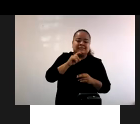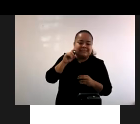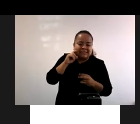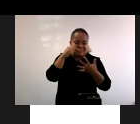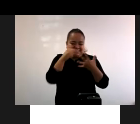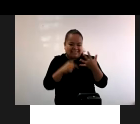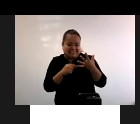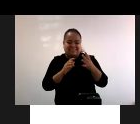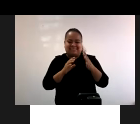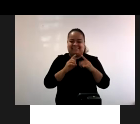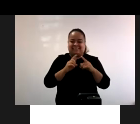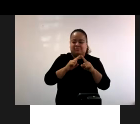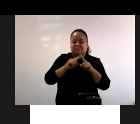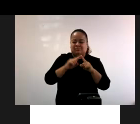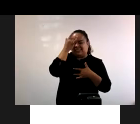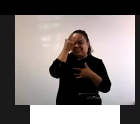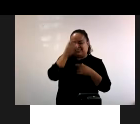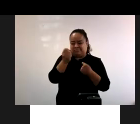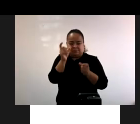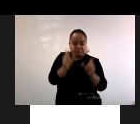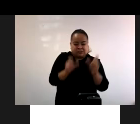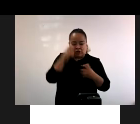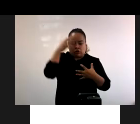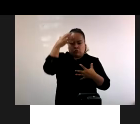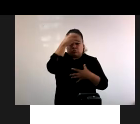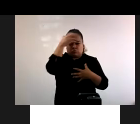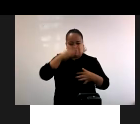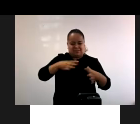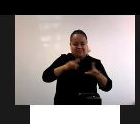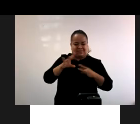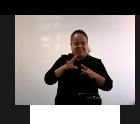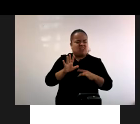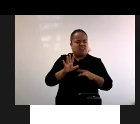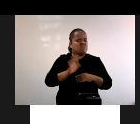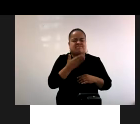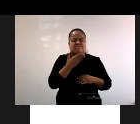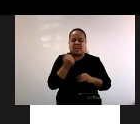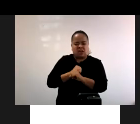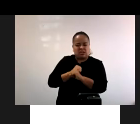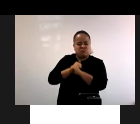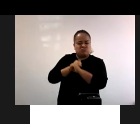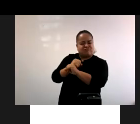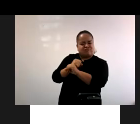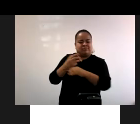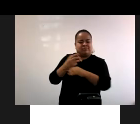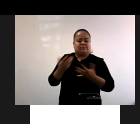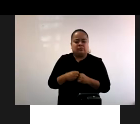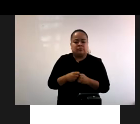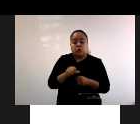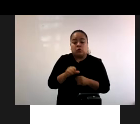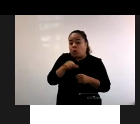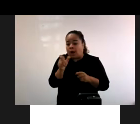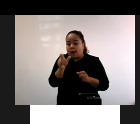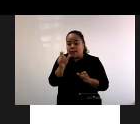que teve esses sintomas consistentes com a varíola do macaco deve ser evitada. E qualquer pessoa que esteve exposta